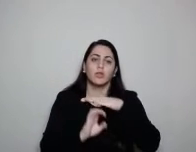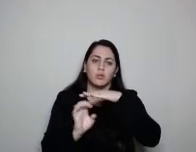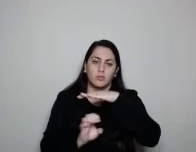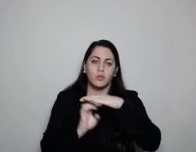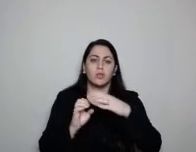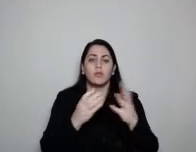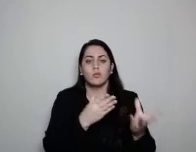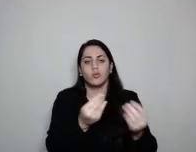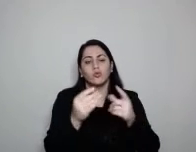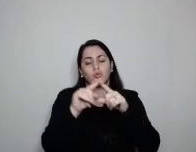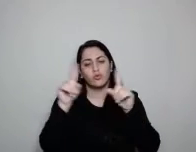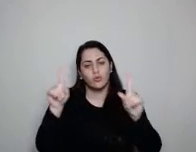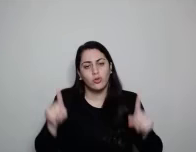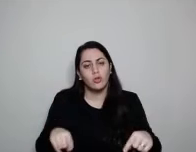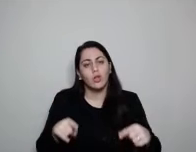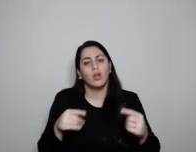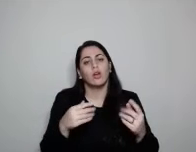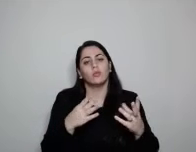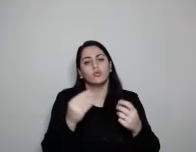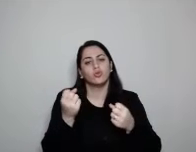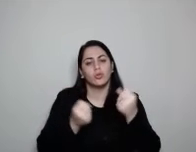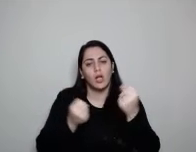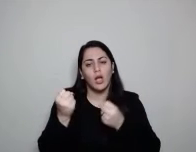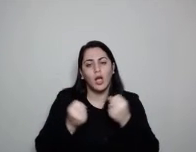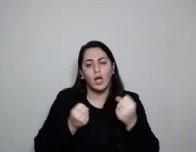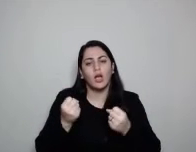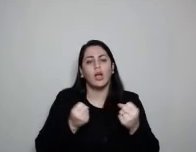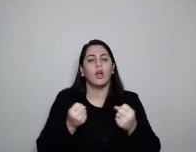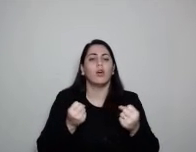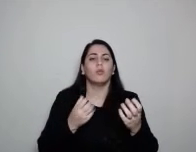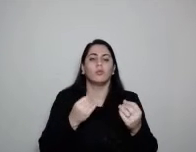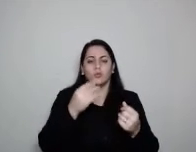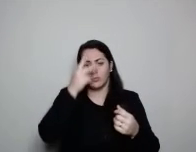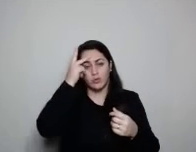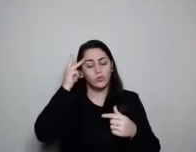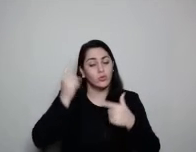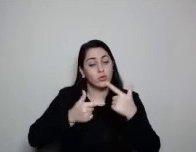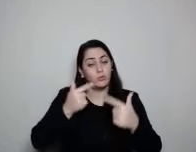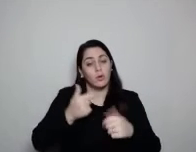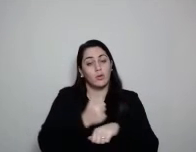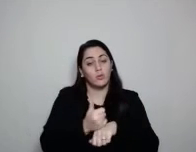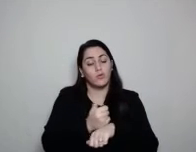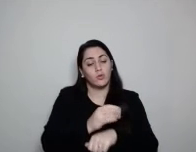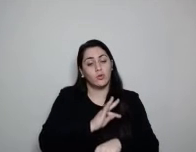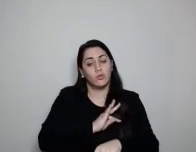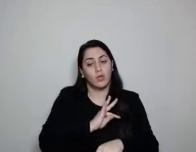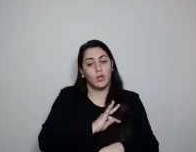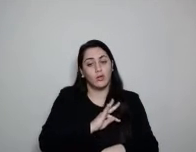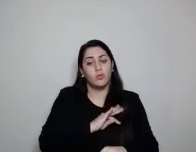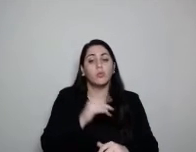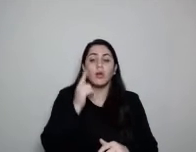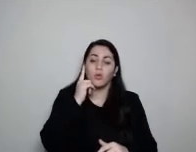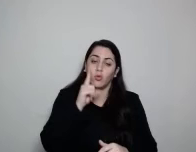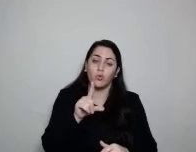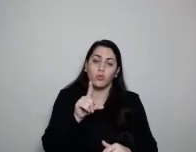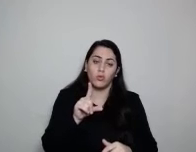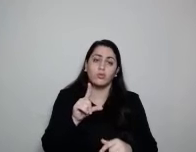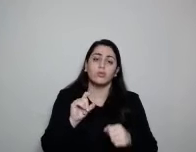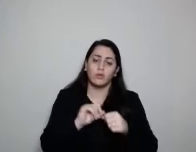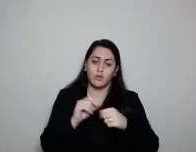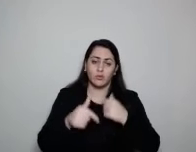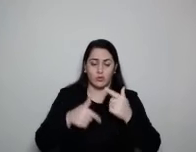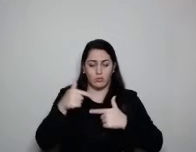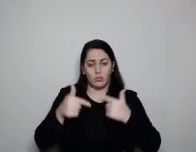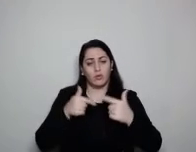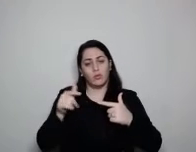funcionários, requer muitos carros, requer muitos técnicos para que um parceiro possa efetivamente realizar esse trabalho para todas essas